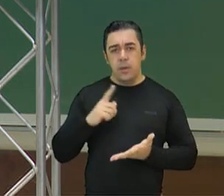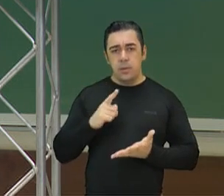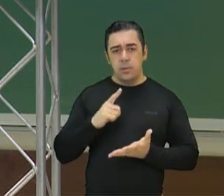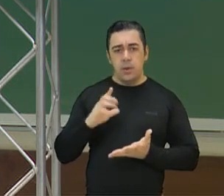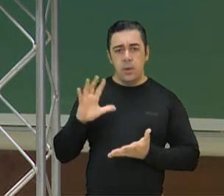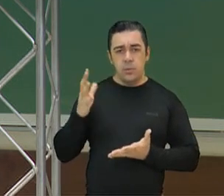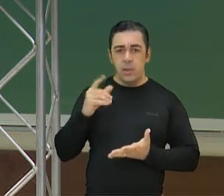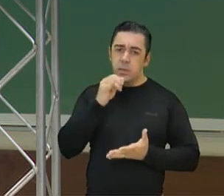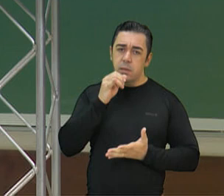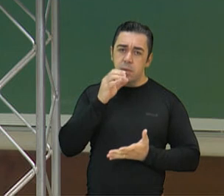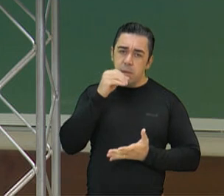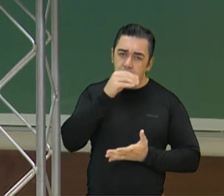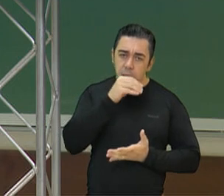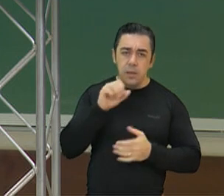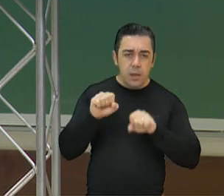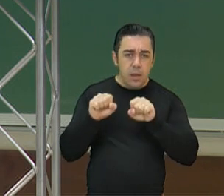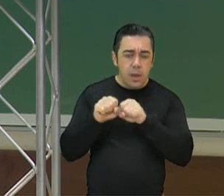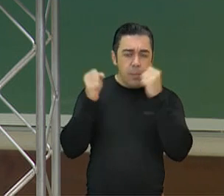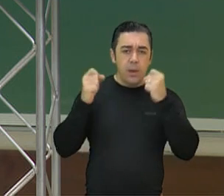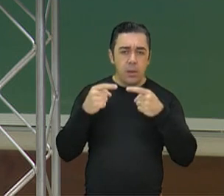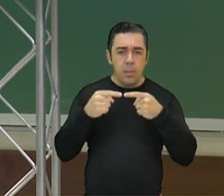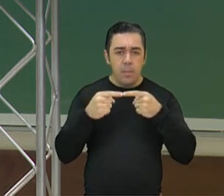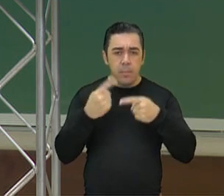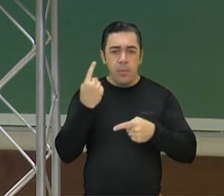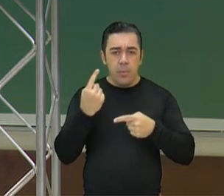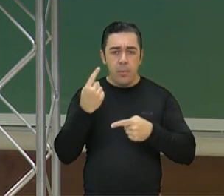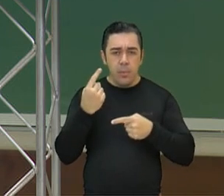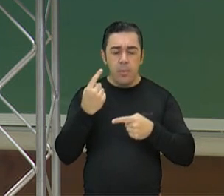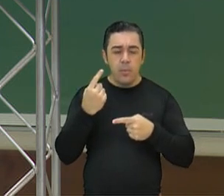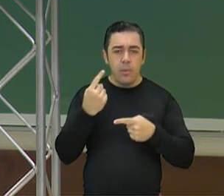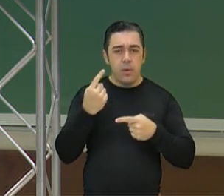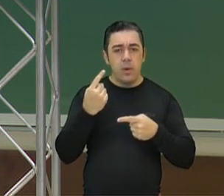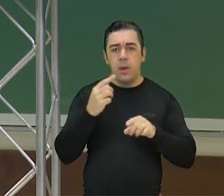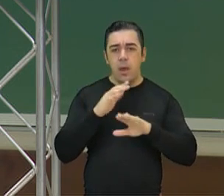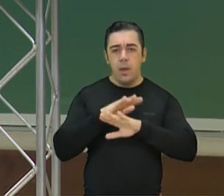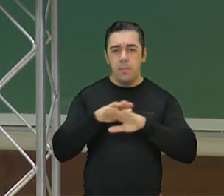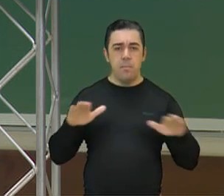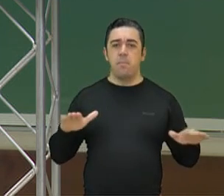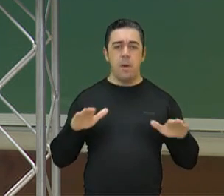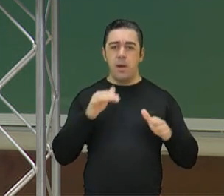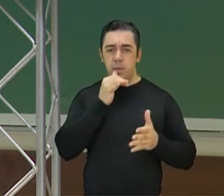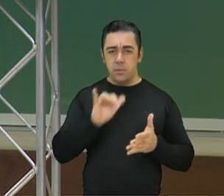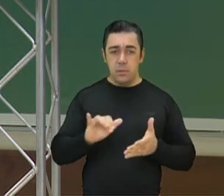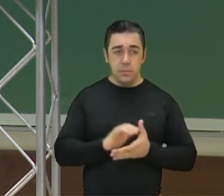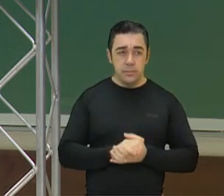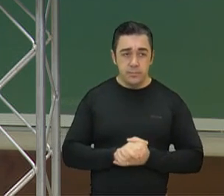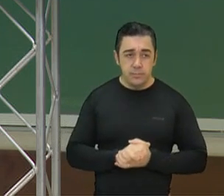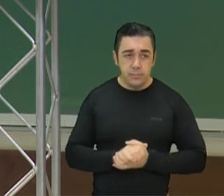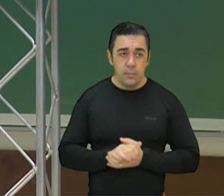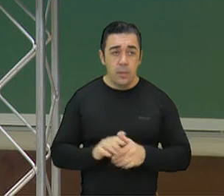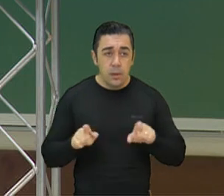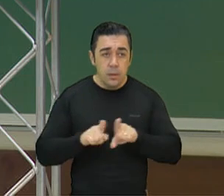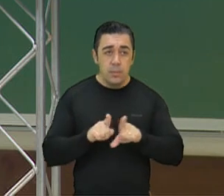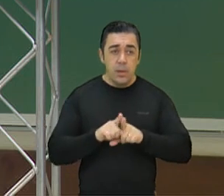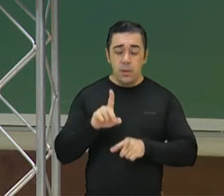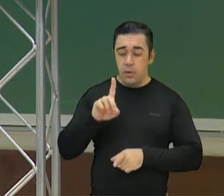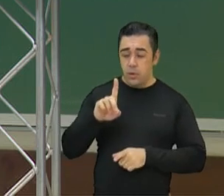estoura, na verdade, né? Ele interrompe a corrente elétrica. E no caso dos